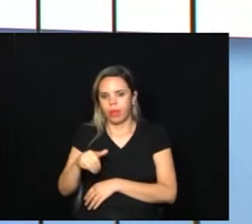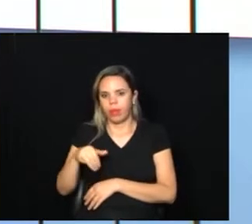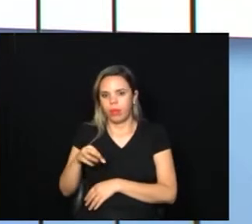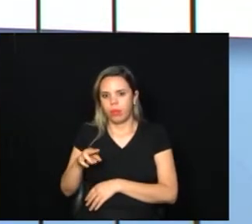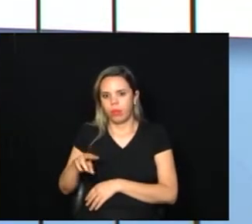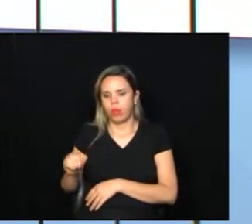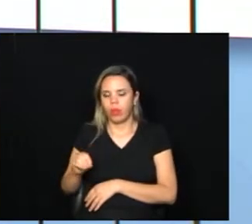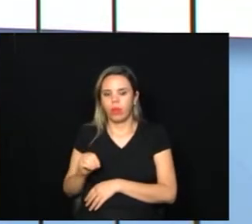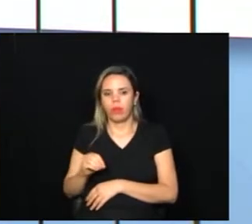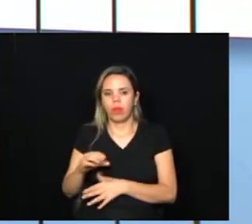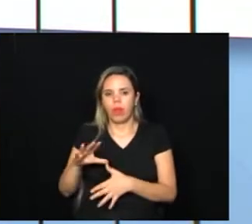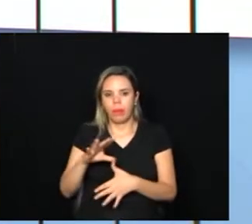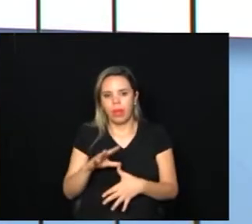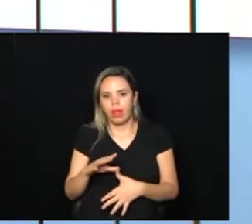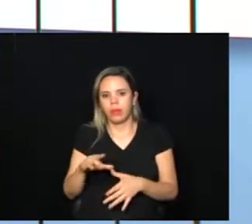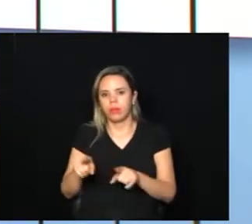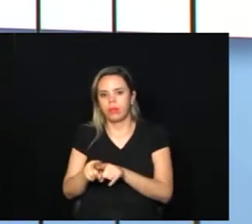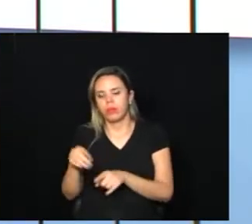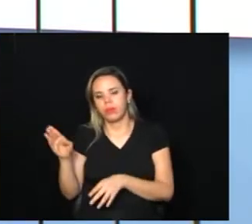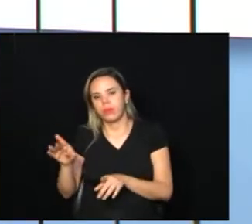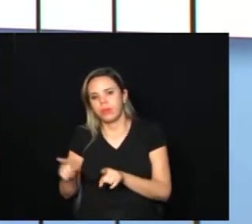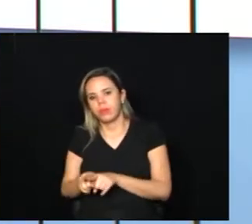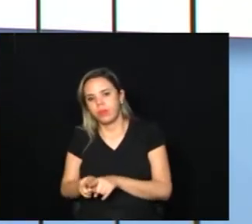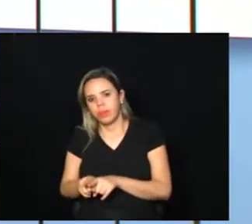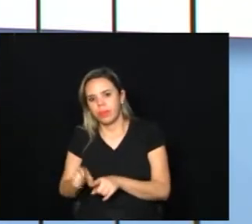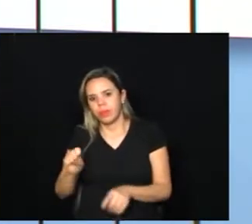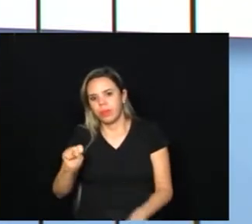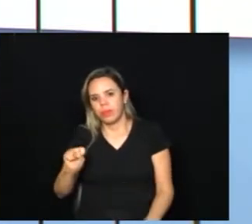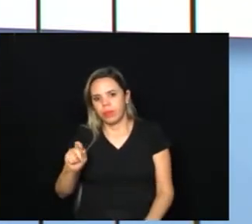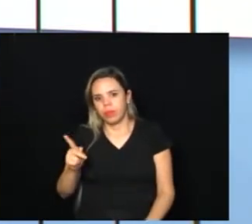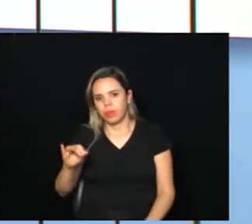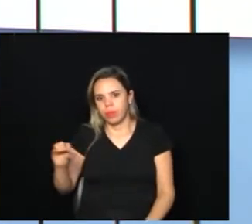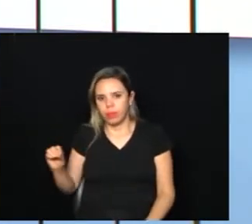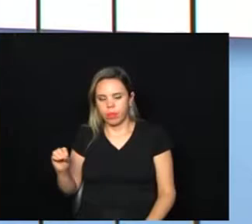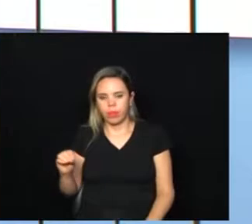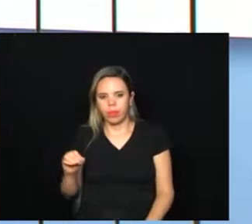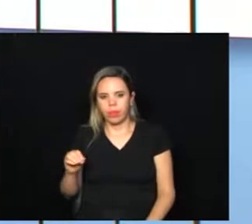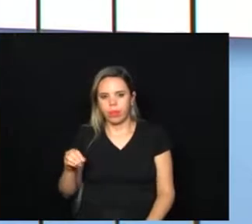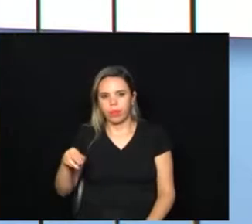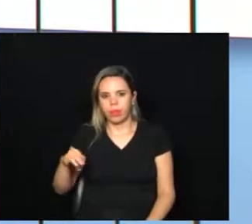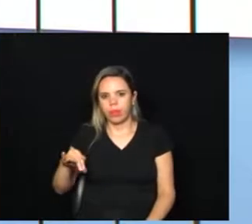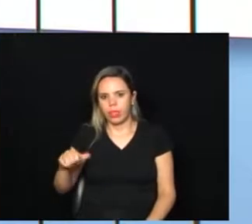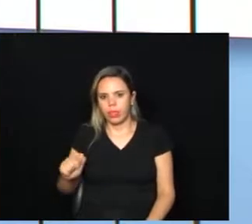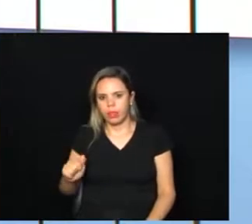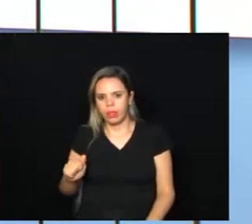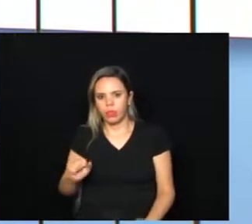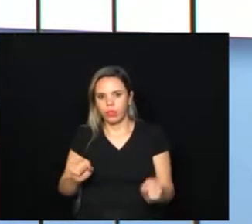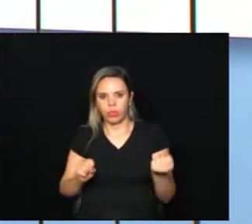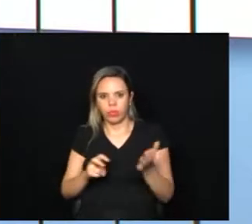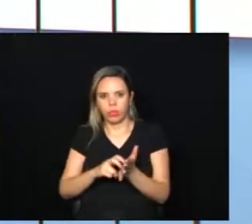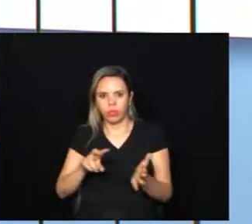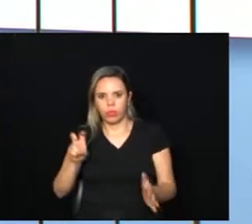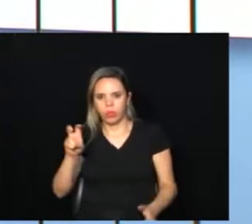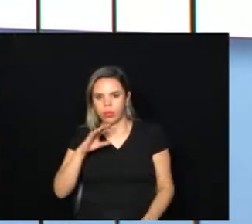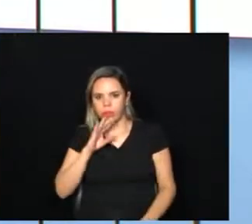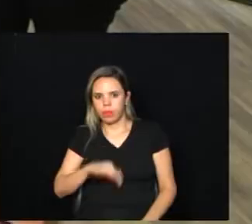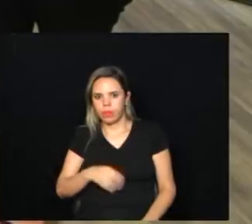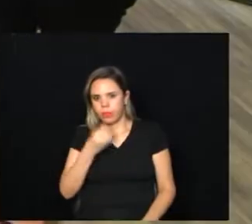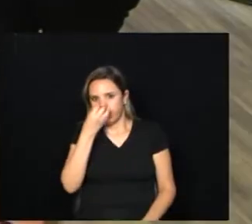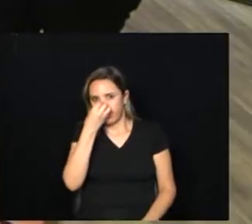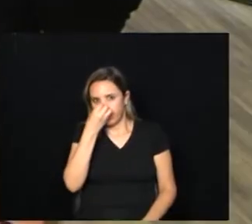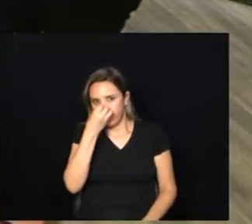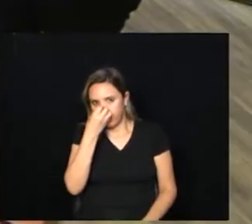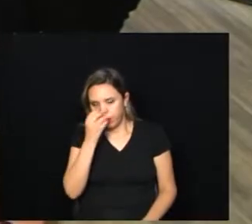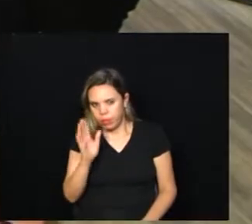Américo Brasiliense e também entre a Rua Sampainho e a Rua Maria Monteiro, entre 8 da manhã e 5 da tarde.